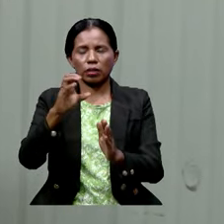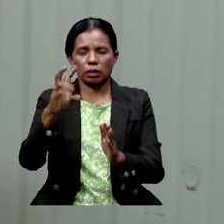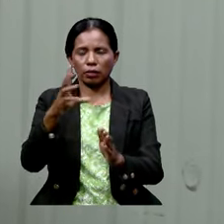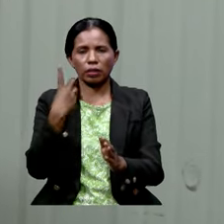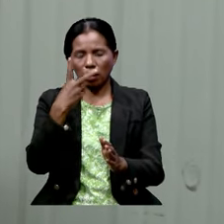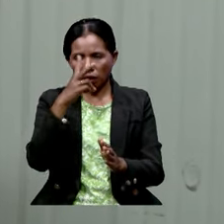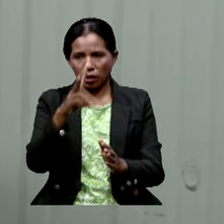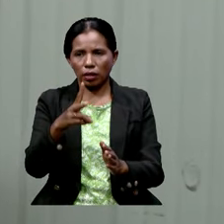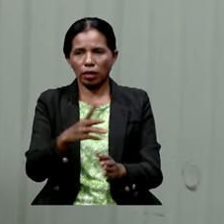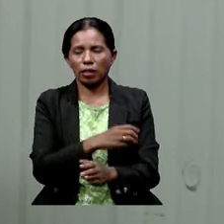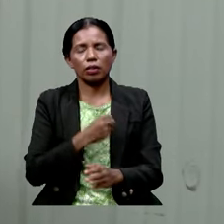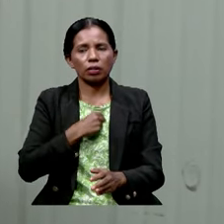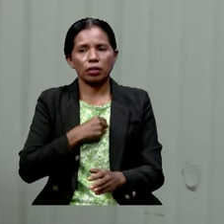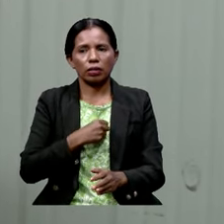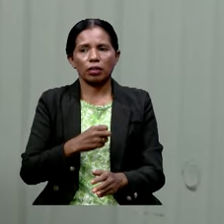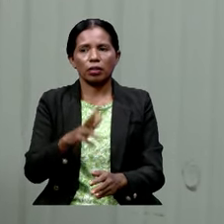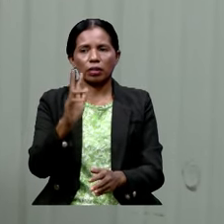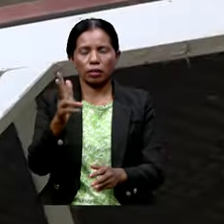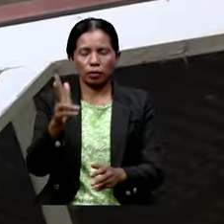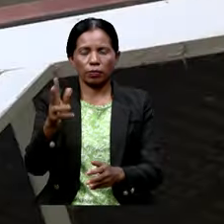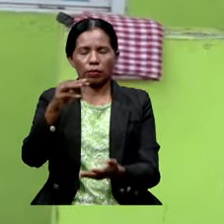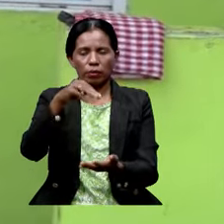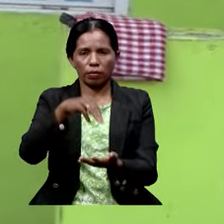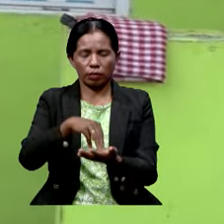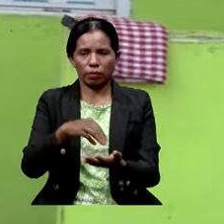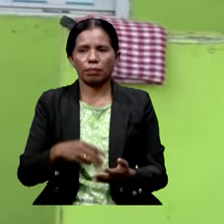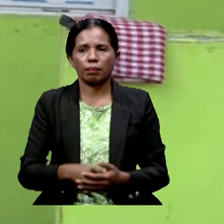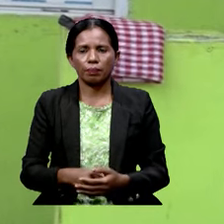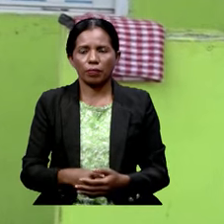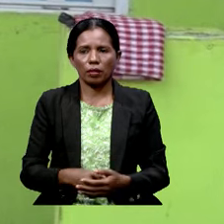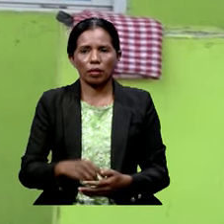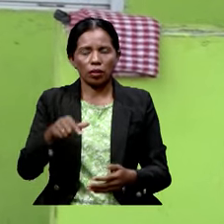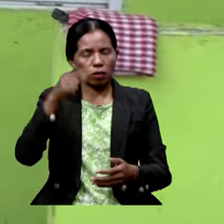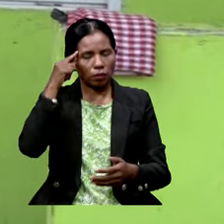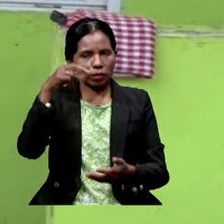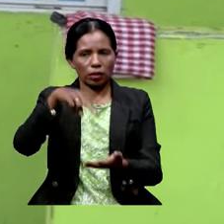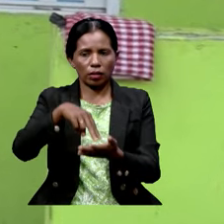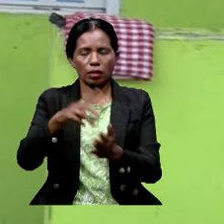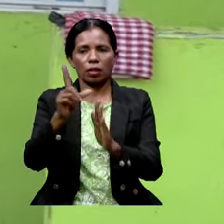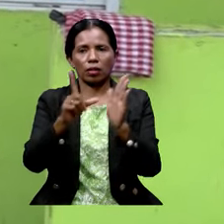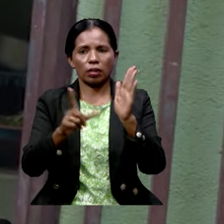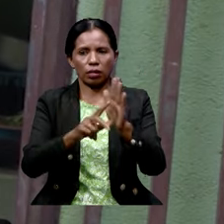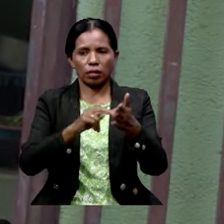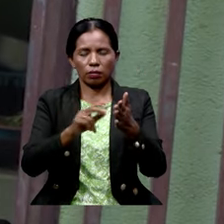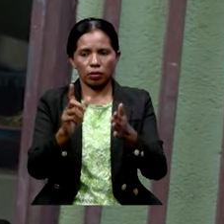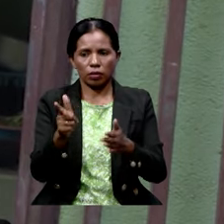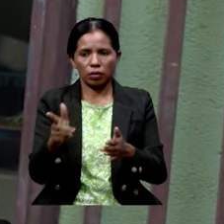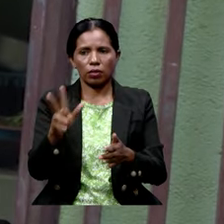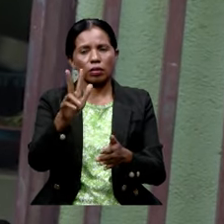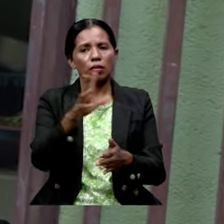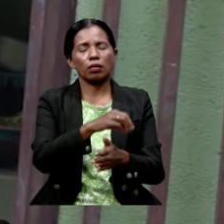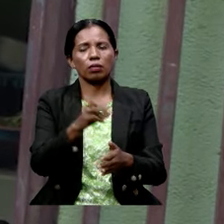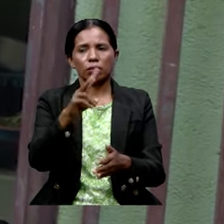toman, né, desculpa, mas 30,000, não é que o 25. Ligado ao assunto, né, governo estabeleceu na decreto-lei número 1,900, para